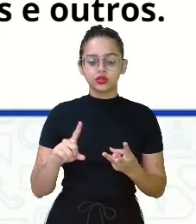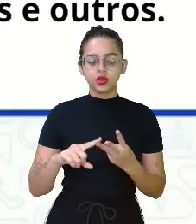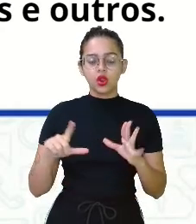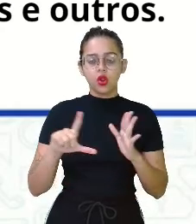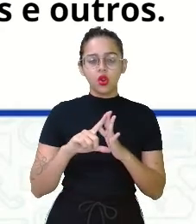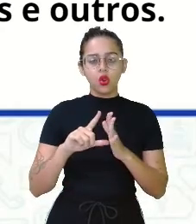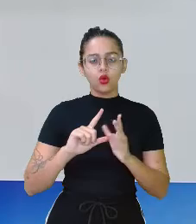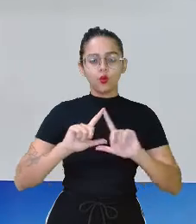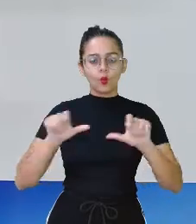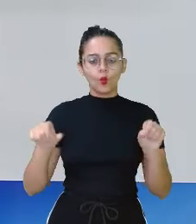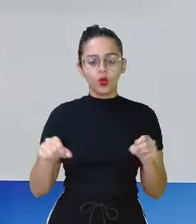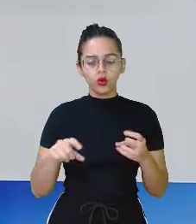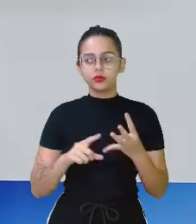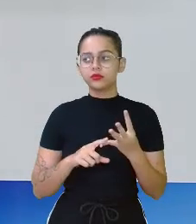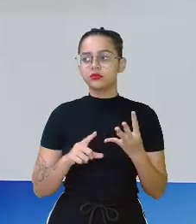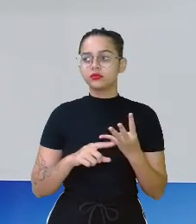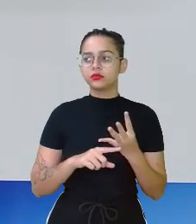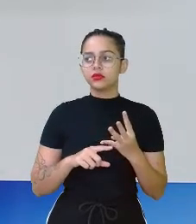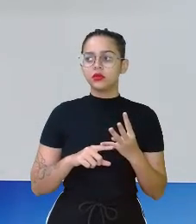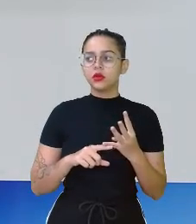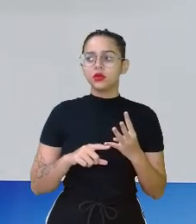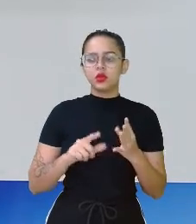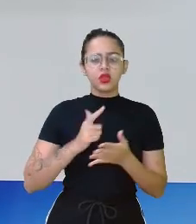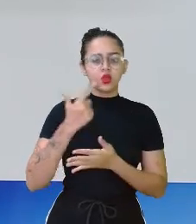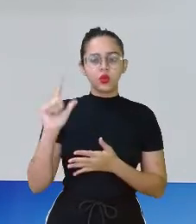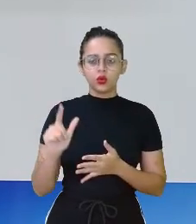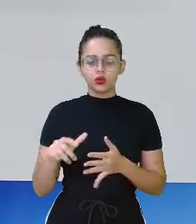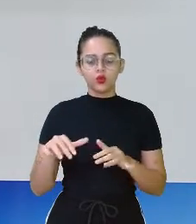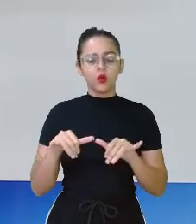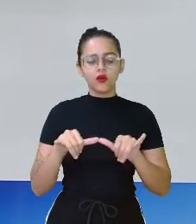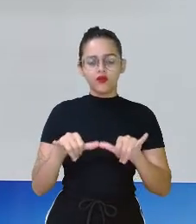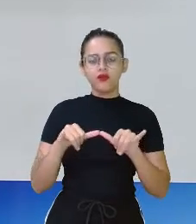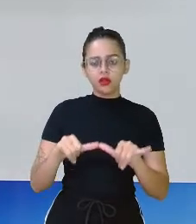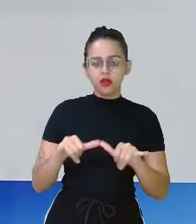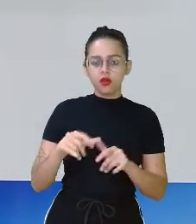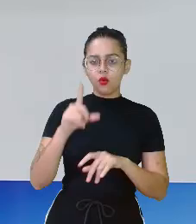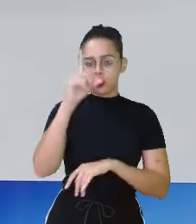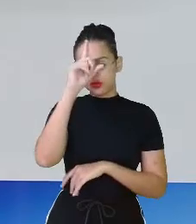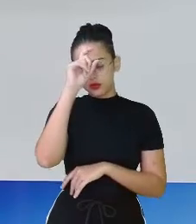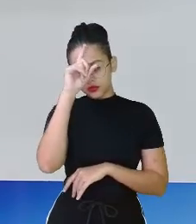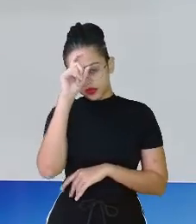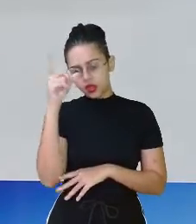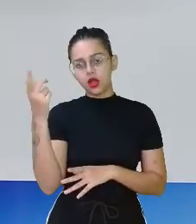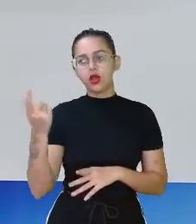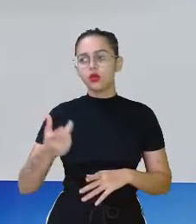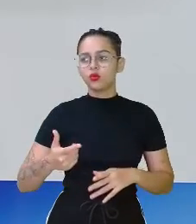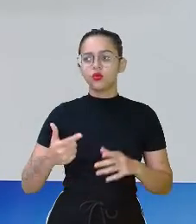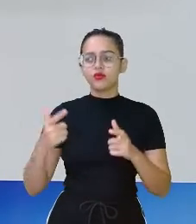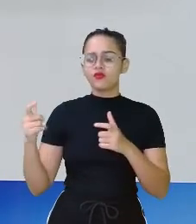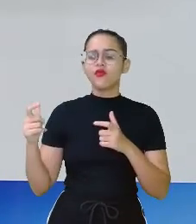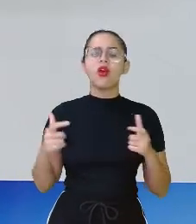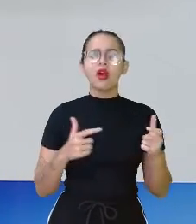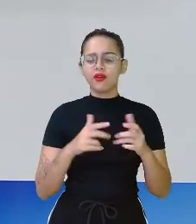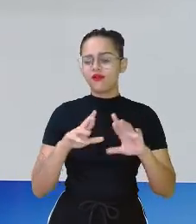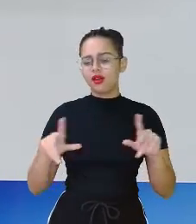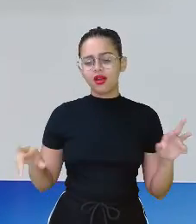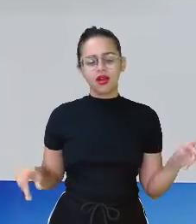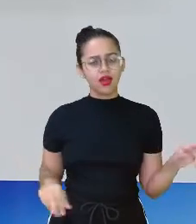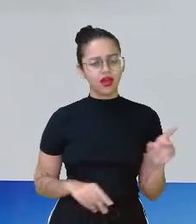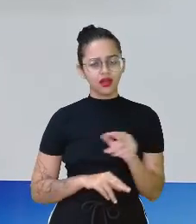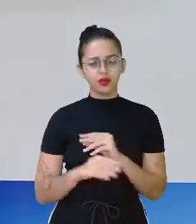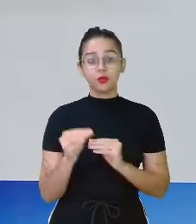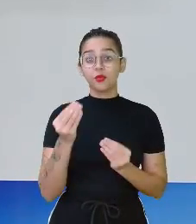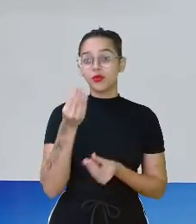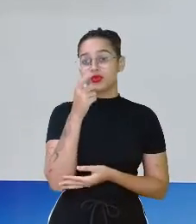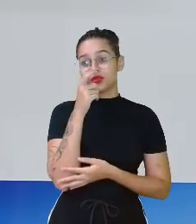outros lugares, uma feira, por exemplo, um cemitério, um hospital. Sei lá, os lugares mais inusitados, às vezes, são